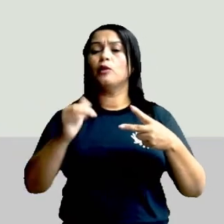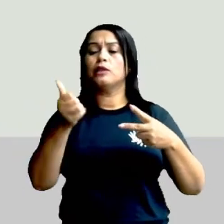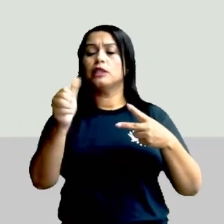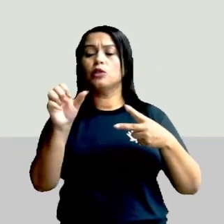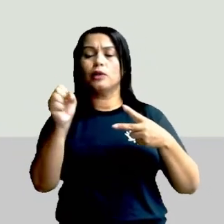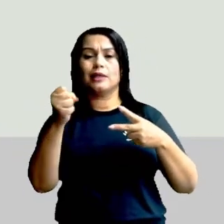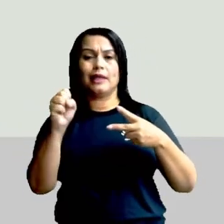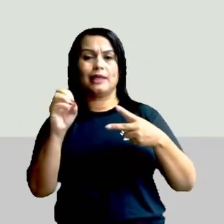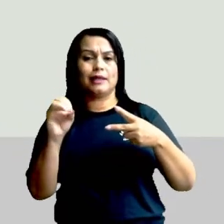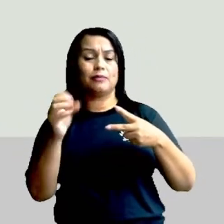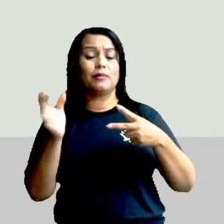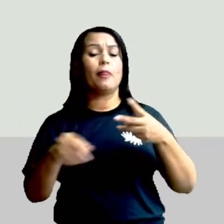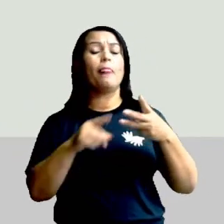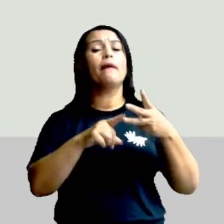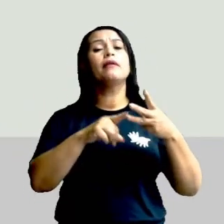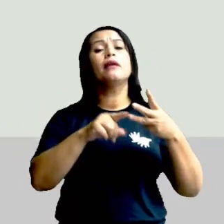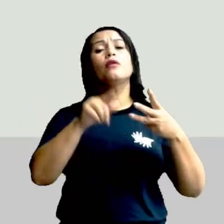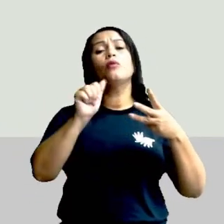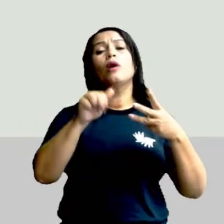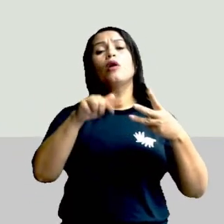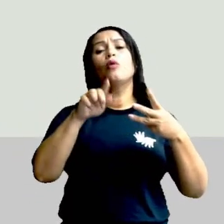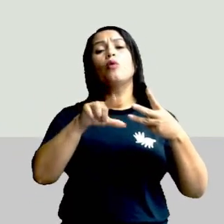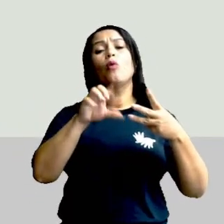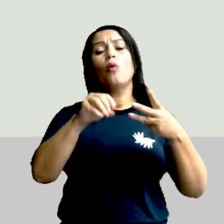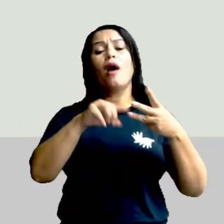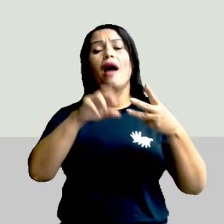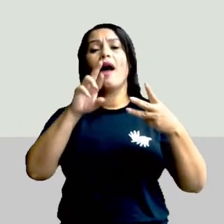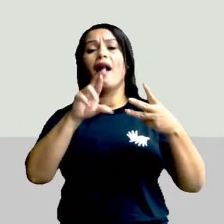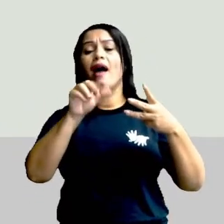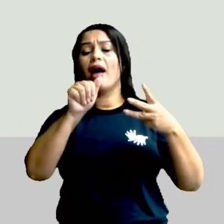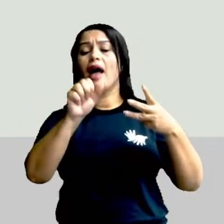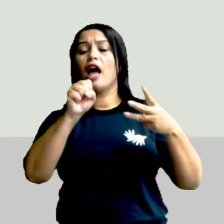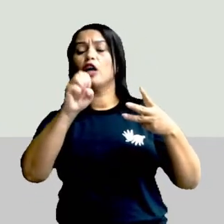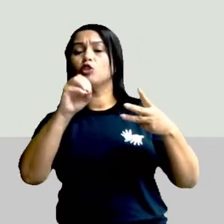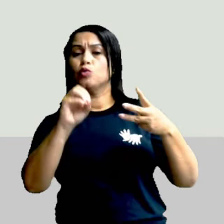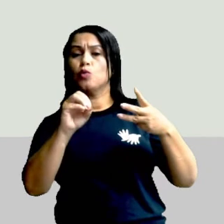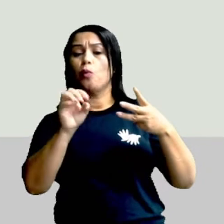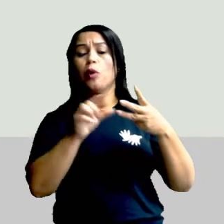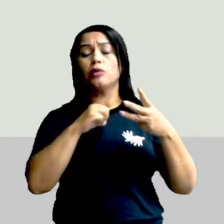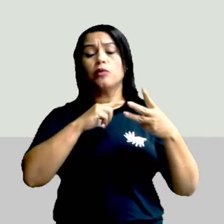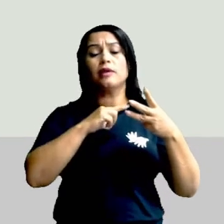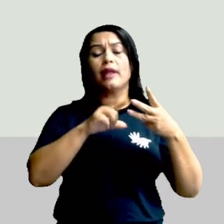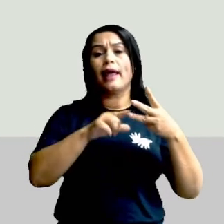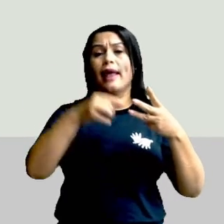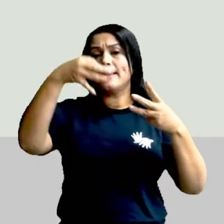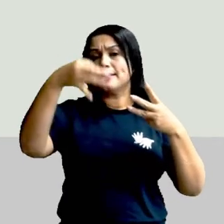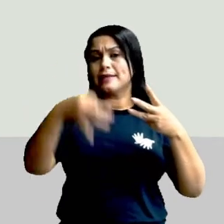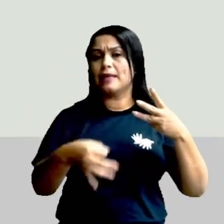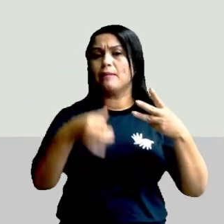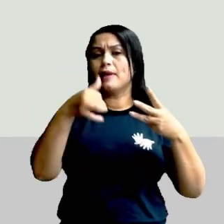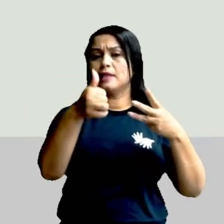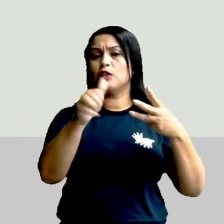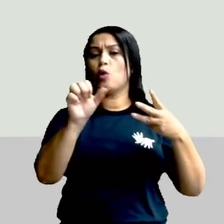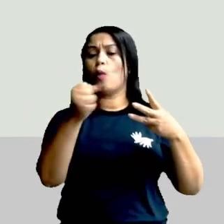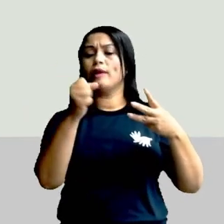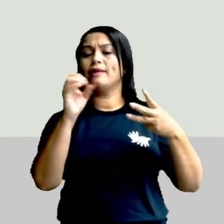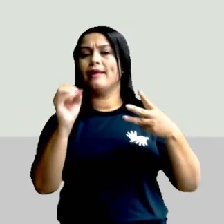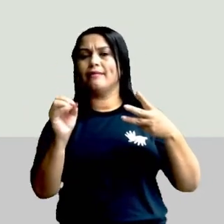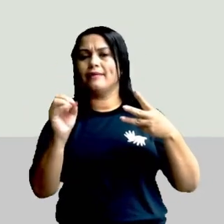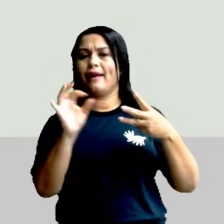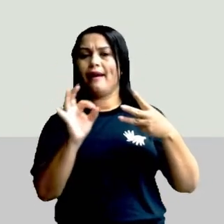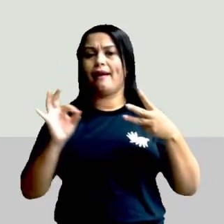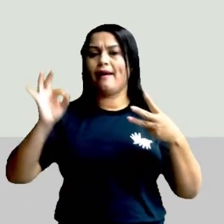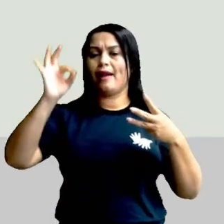180 tá e o ângulo raso é quando a medida tem exatamente 180 graus